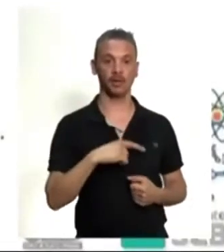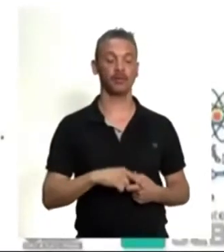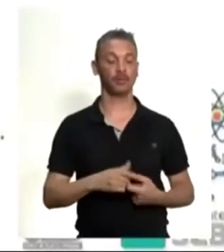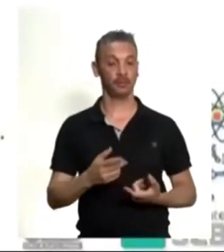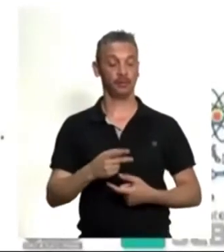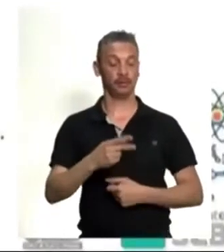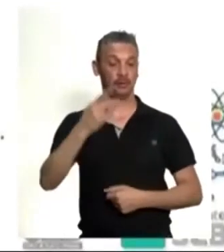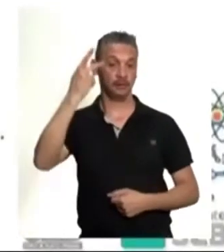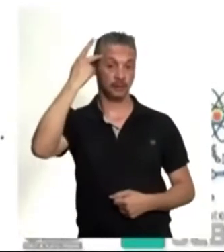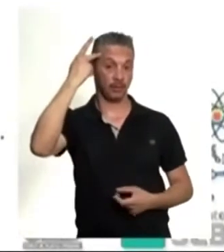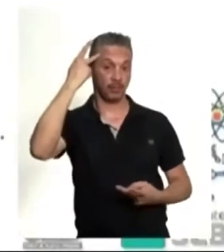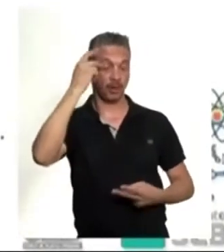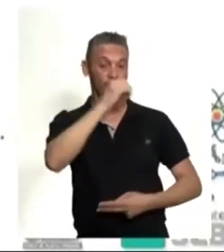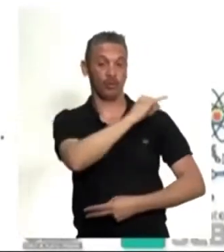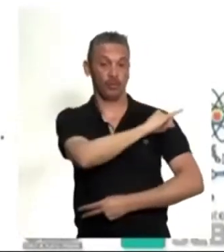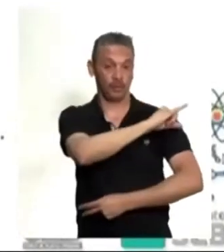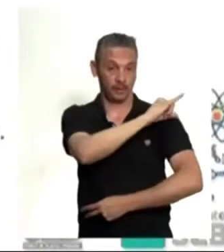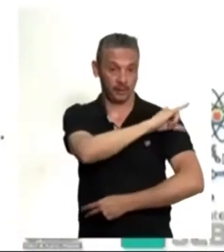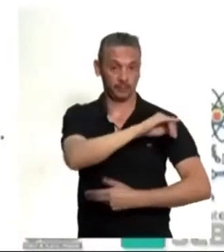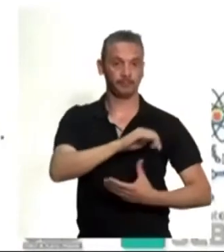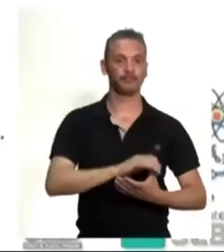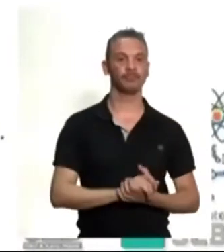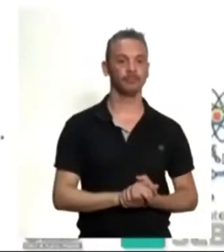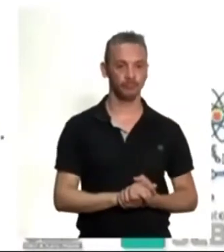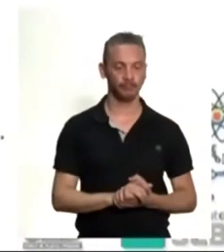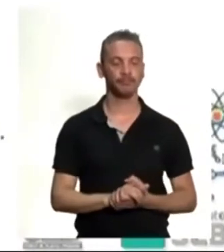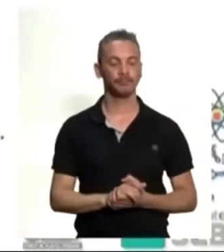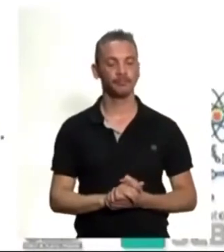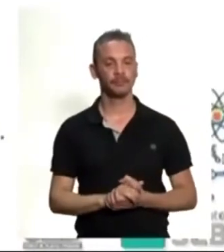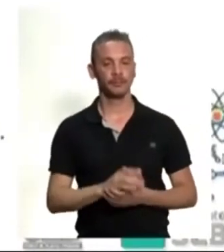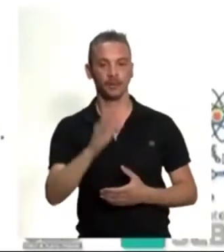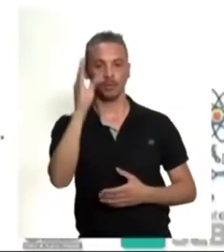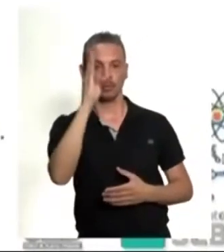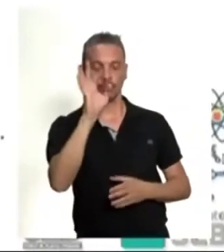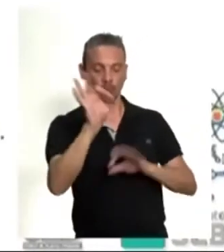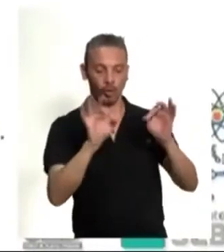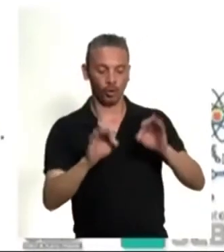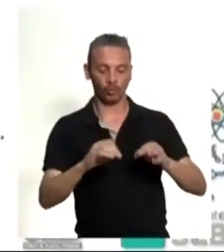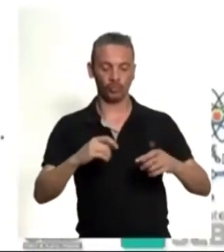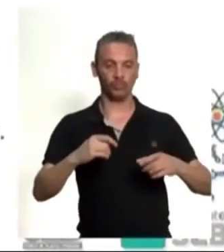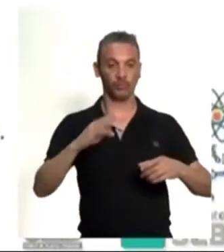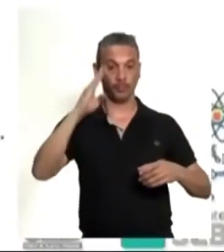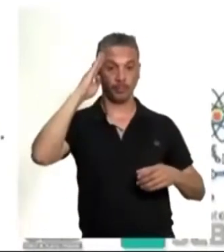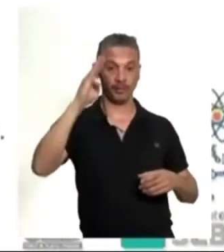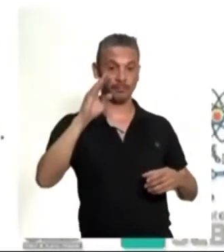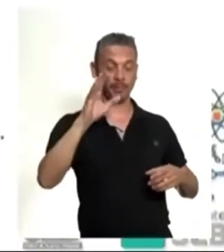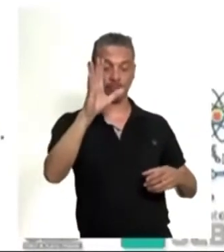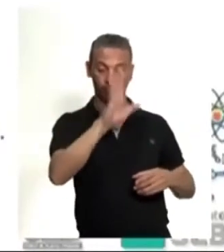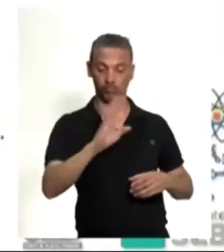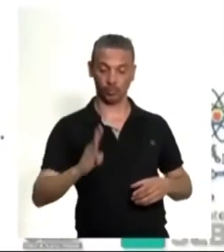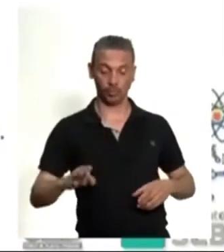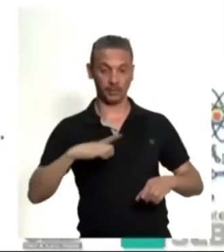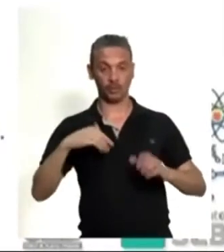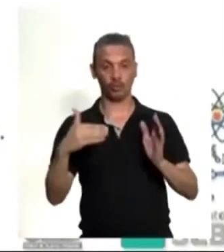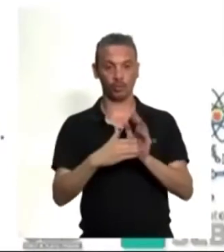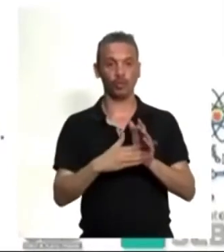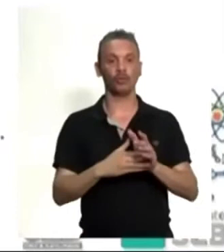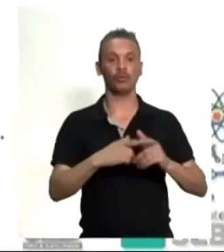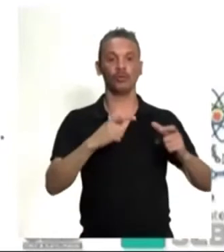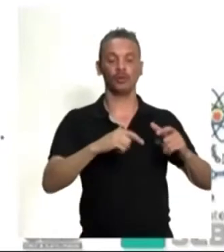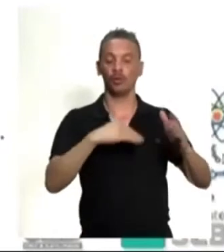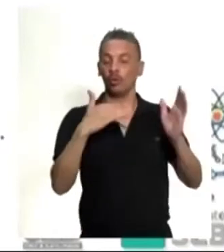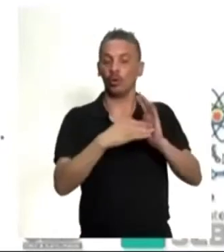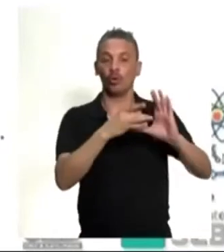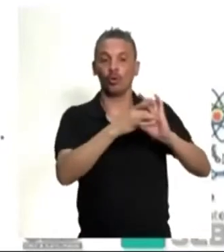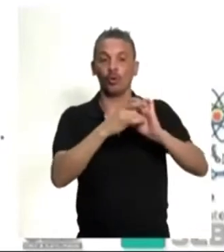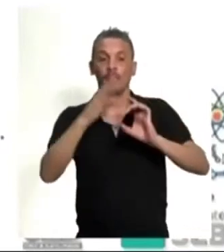citamos duas no Brasil, Rio de Janeiro e São Paulo. Depois, metrópoles nacionais. São metrópoles que têm uma relevância para o